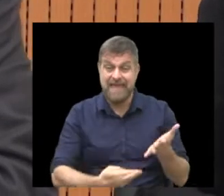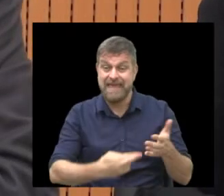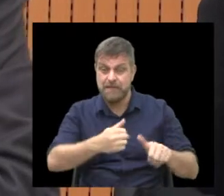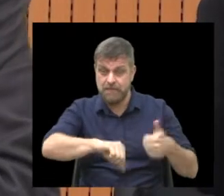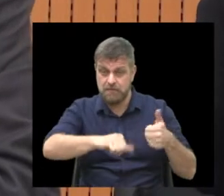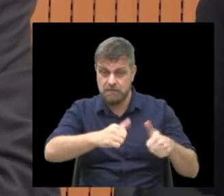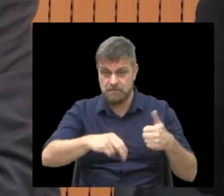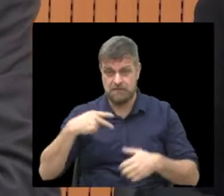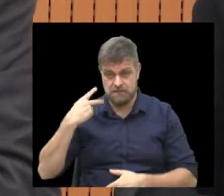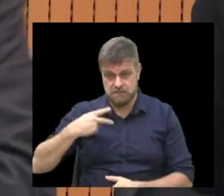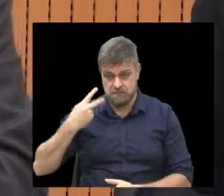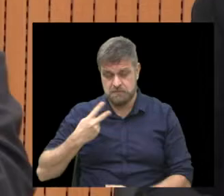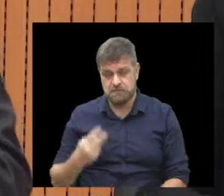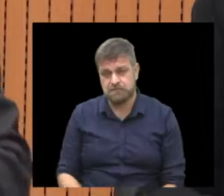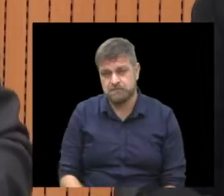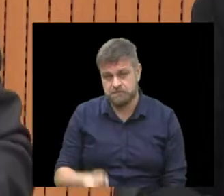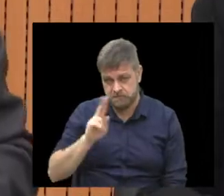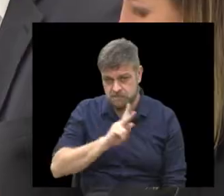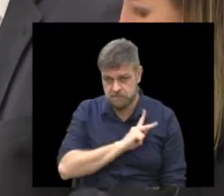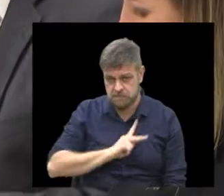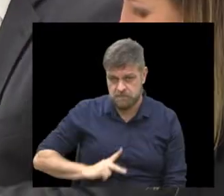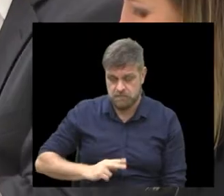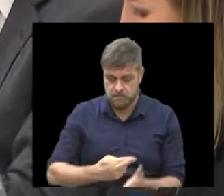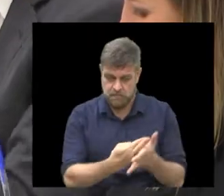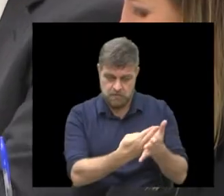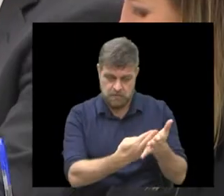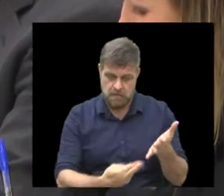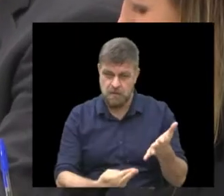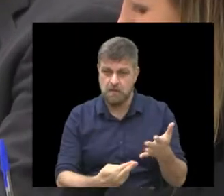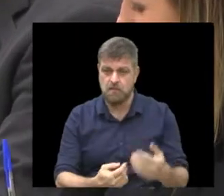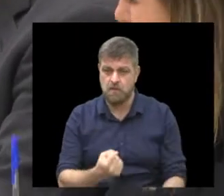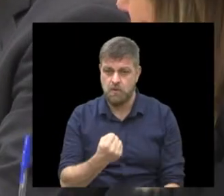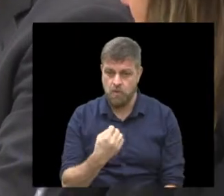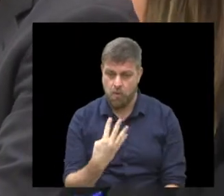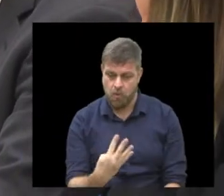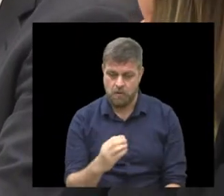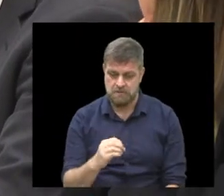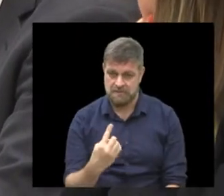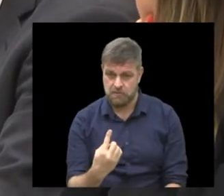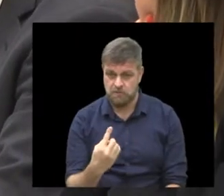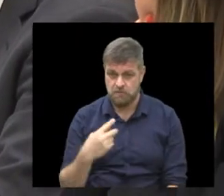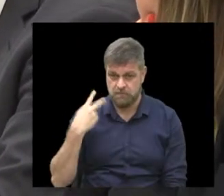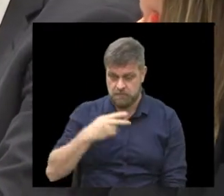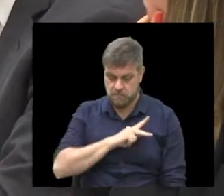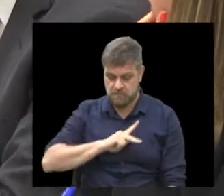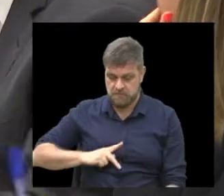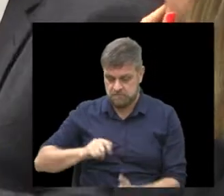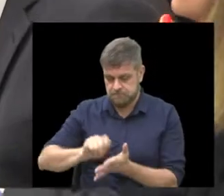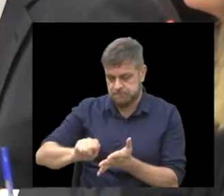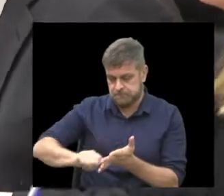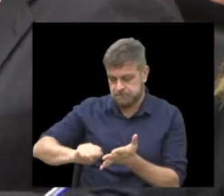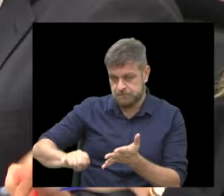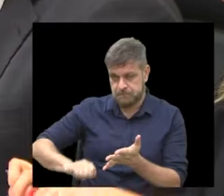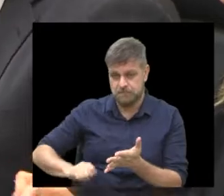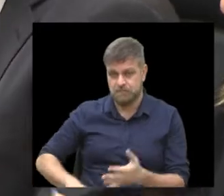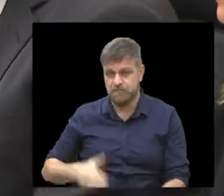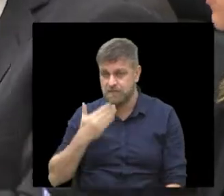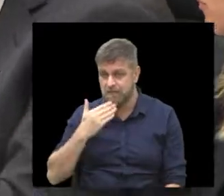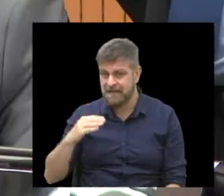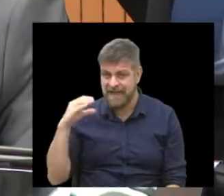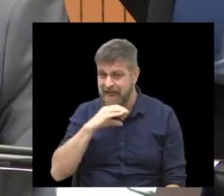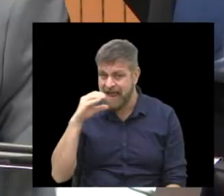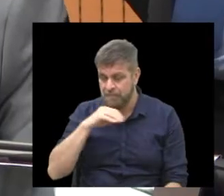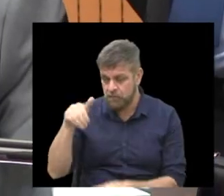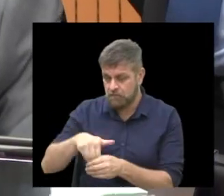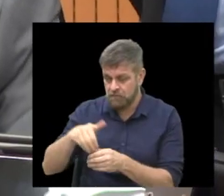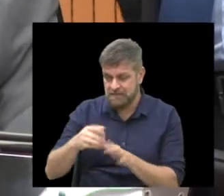plenário. Senhor presidente, requerimento 401 do senhor Marcos Bernardelli, requerendo tramitação de regime de urgência o